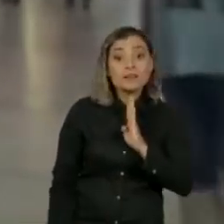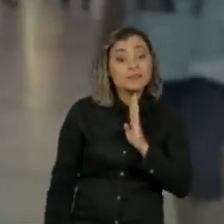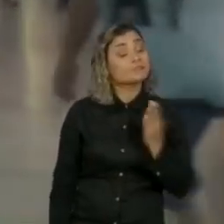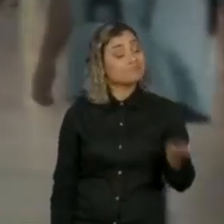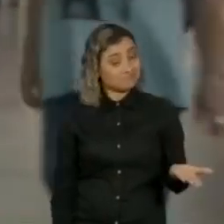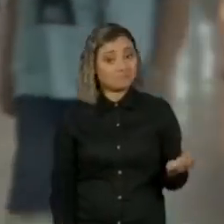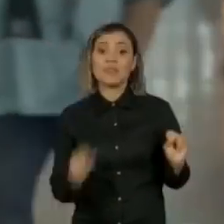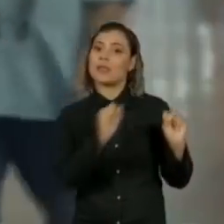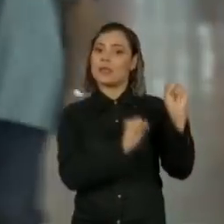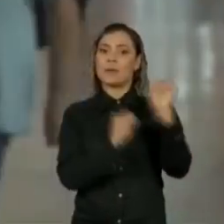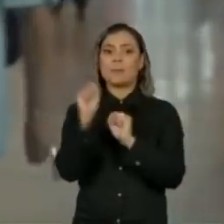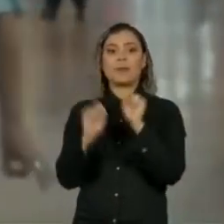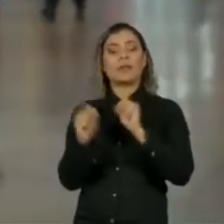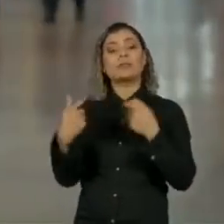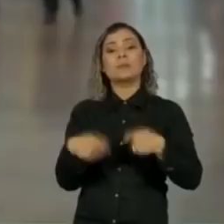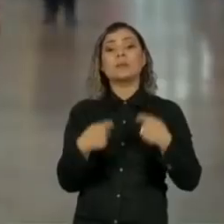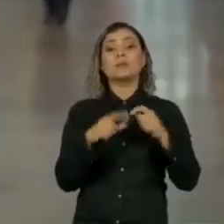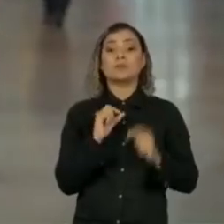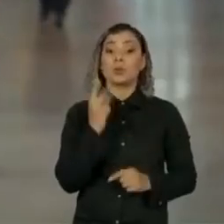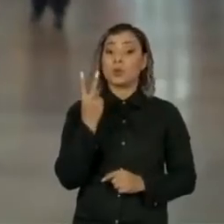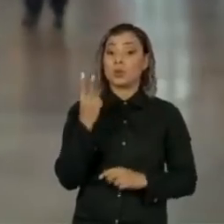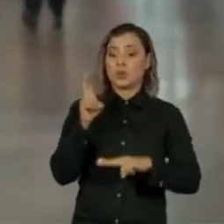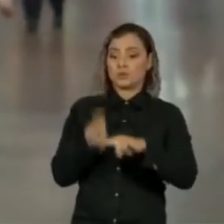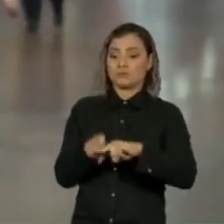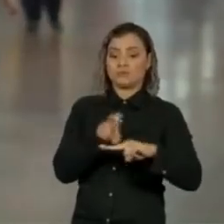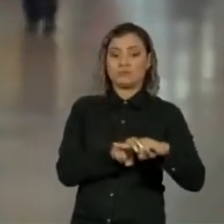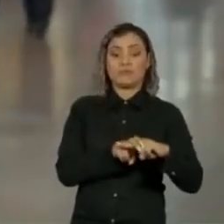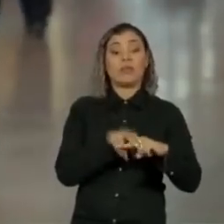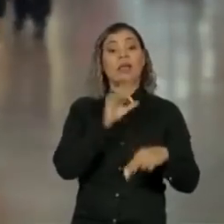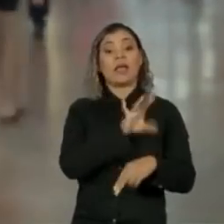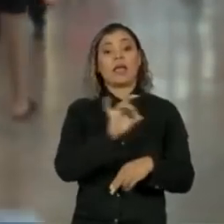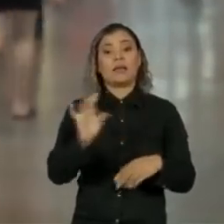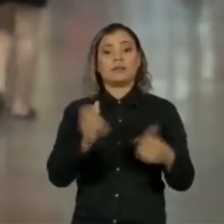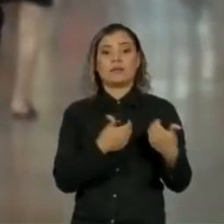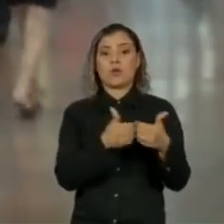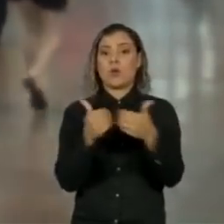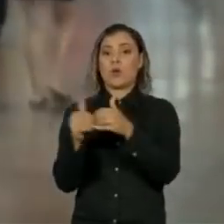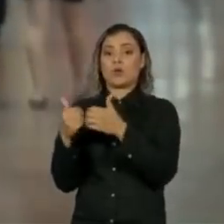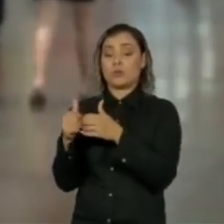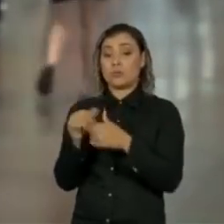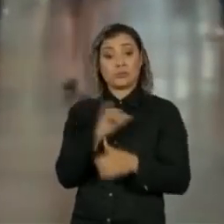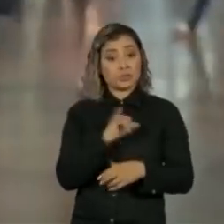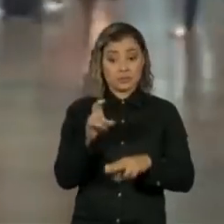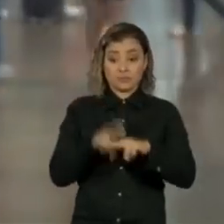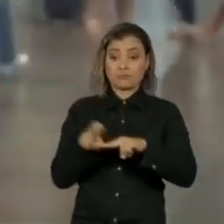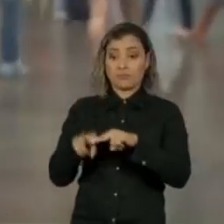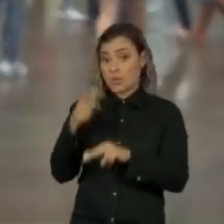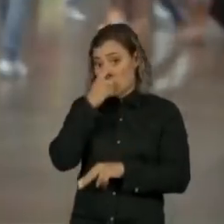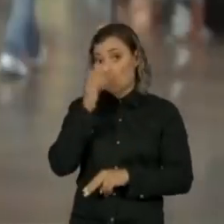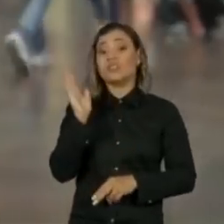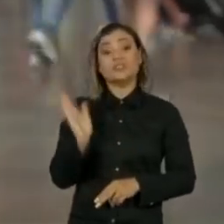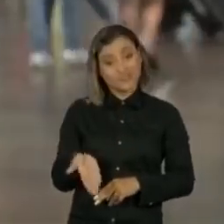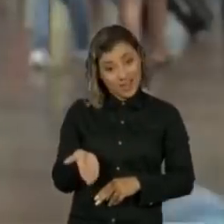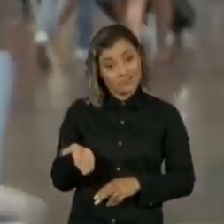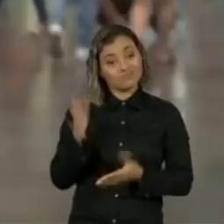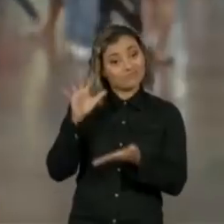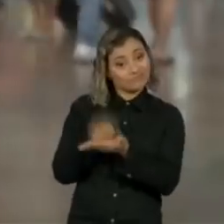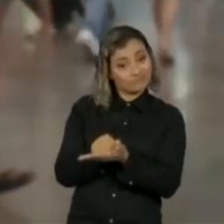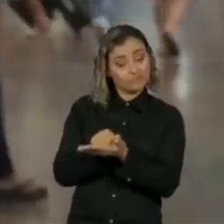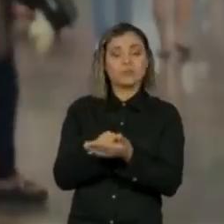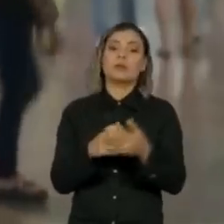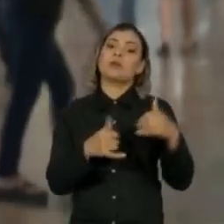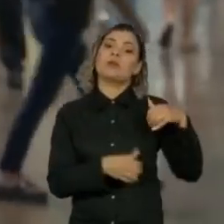As empresas têm que reservar 2 lugares em cada ônibus. E caso esses lugares já estejam preenchidos,